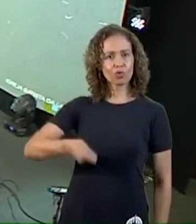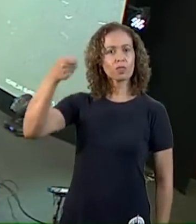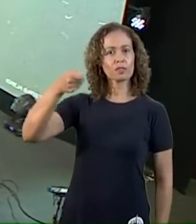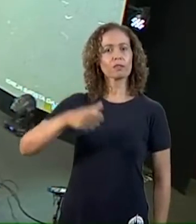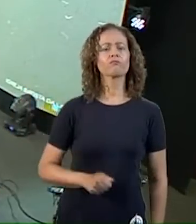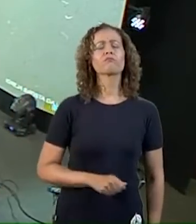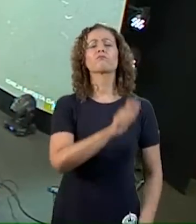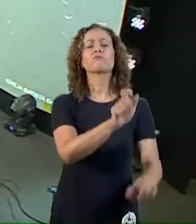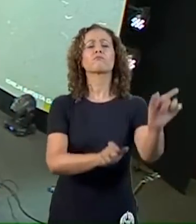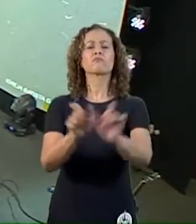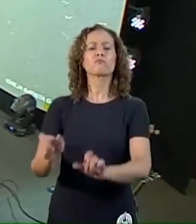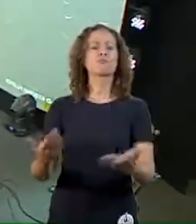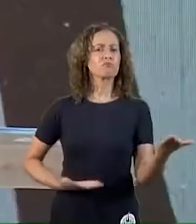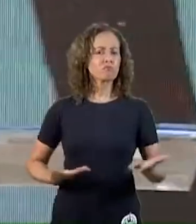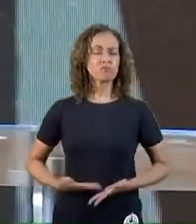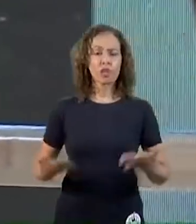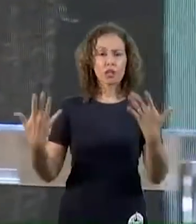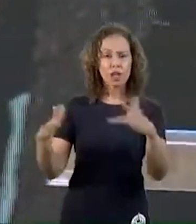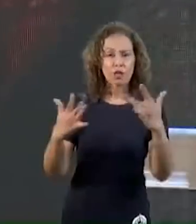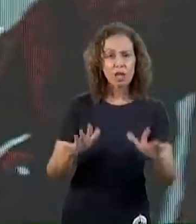quiser servi-lo.